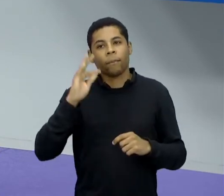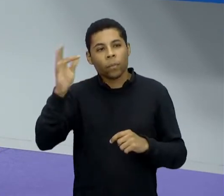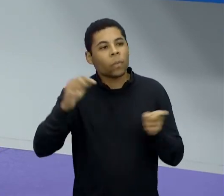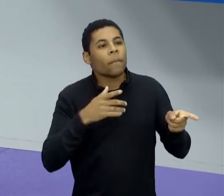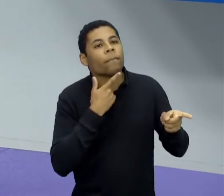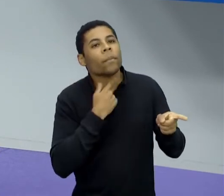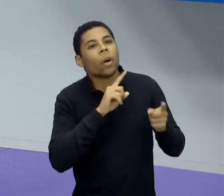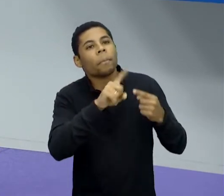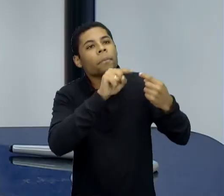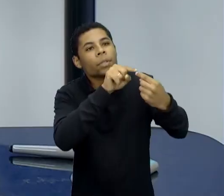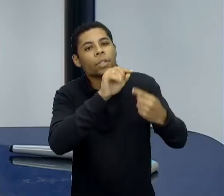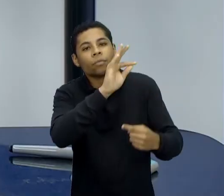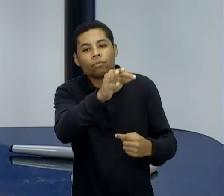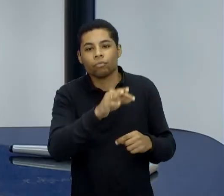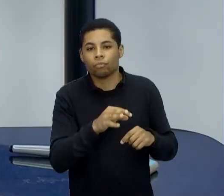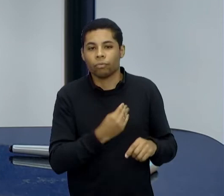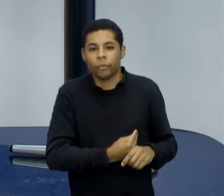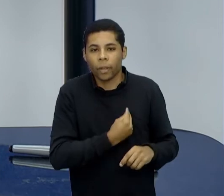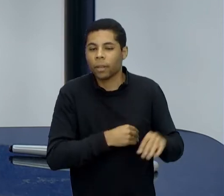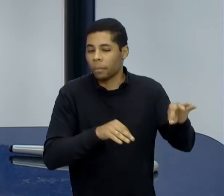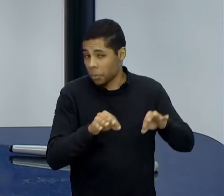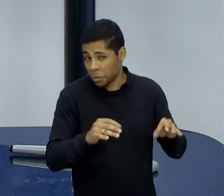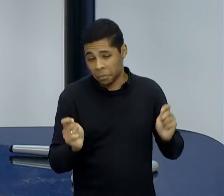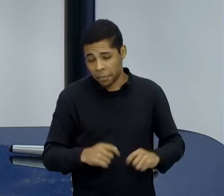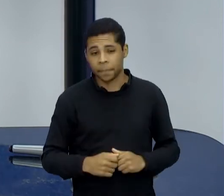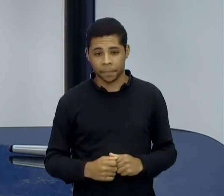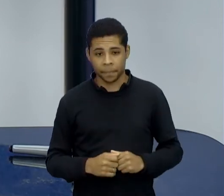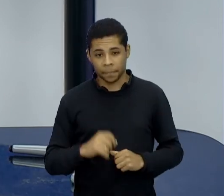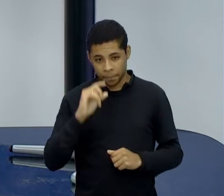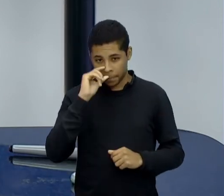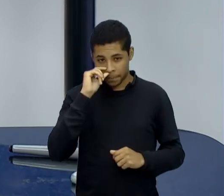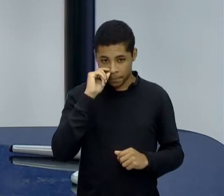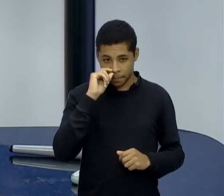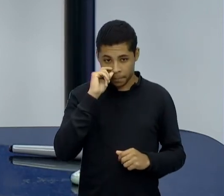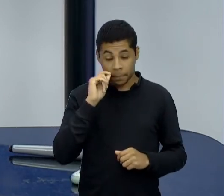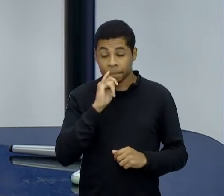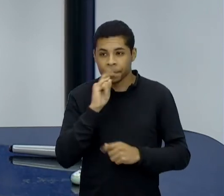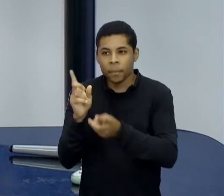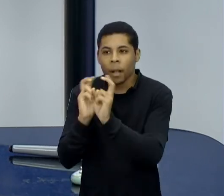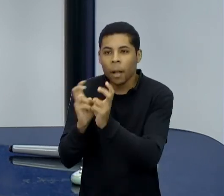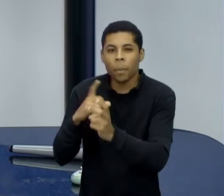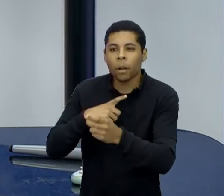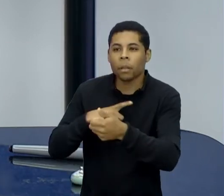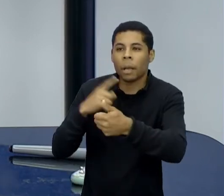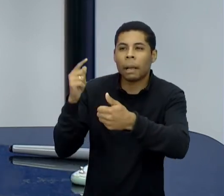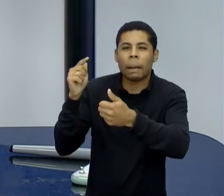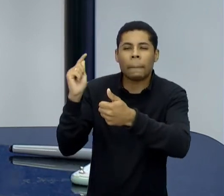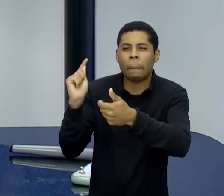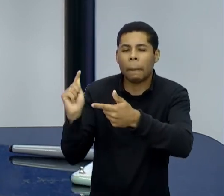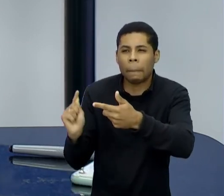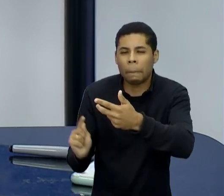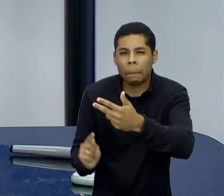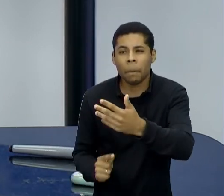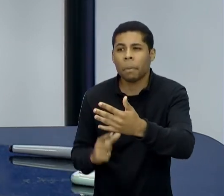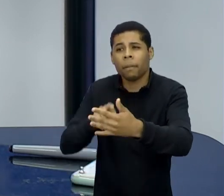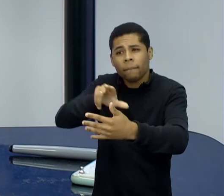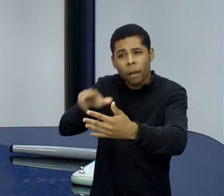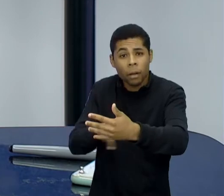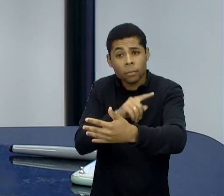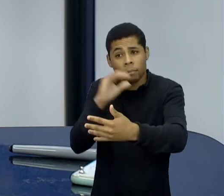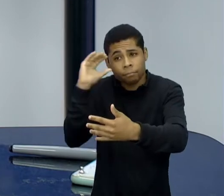de vida, né? Se você se aprofunda nos benefícios da capoeira, eles não falam somente na